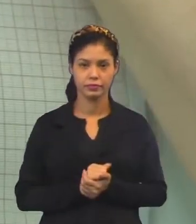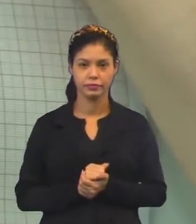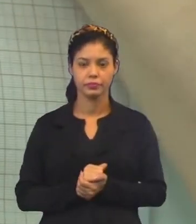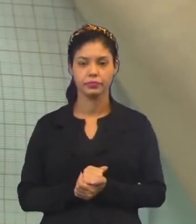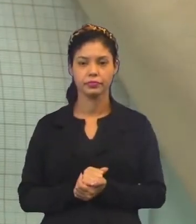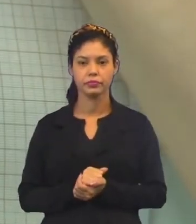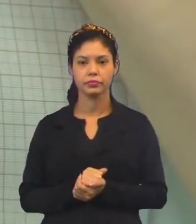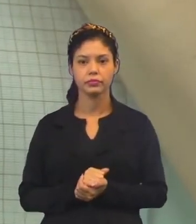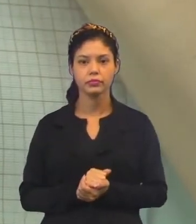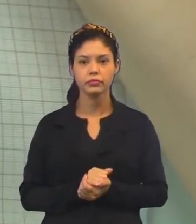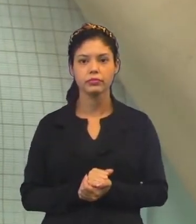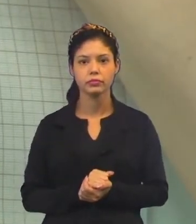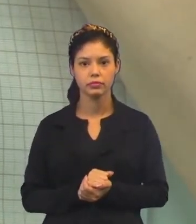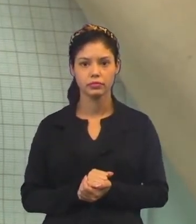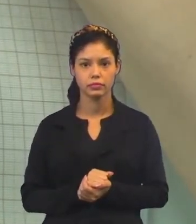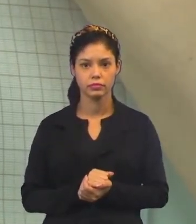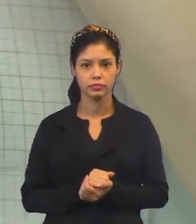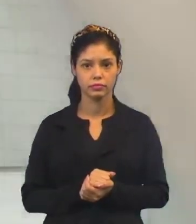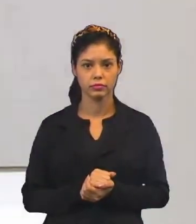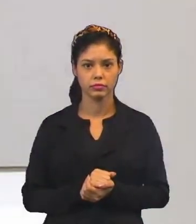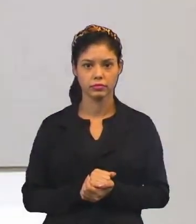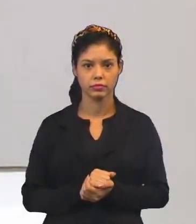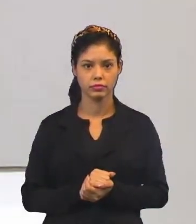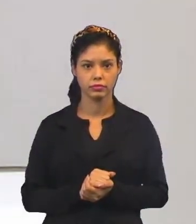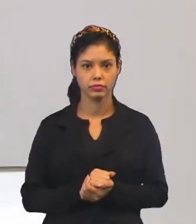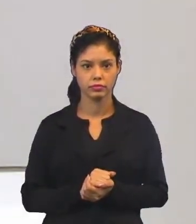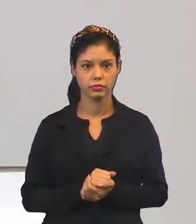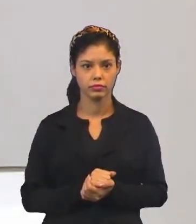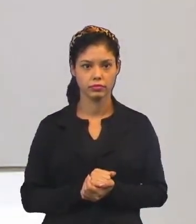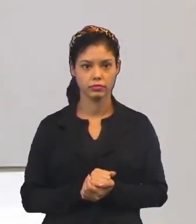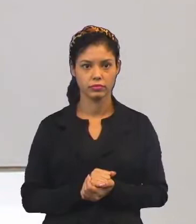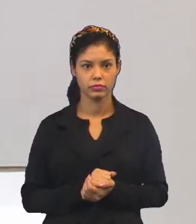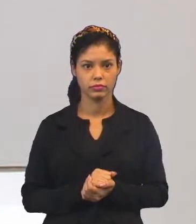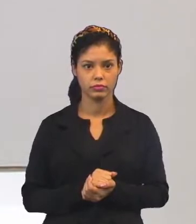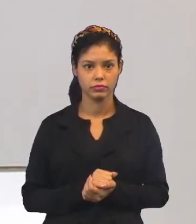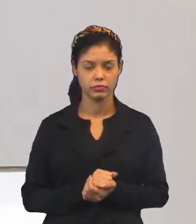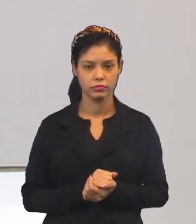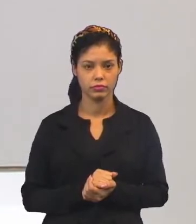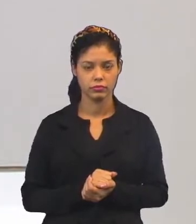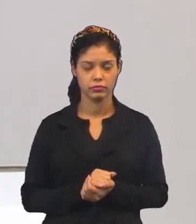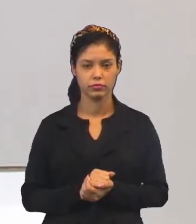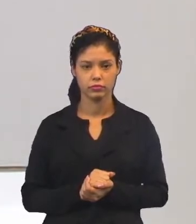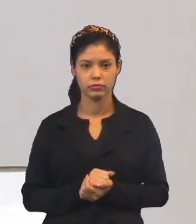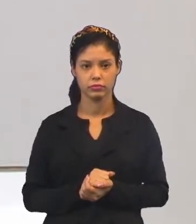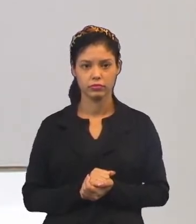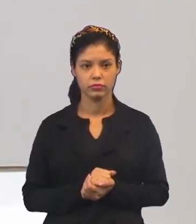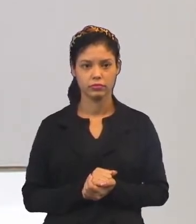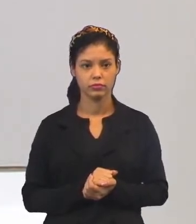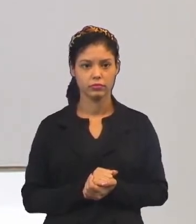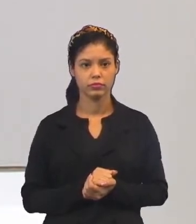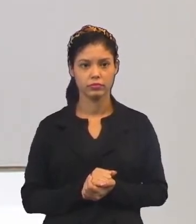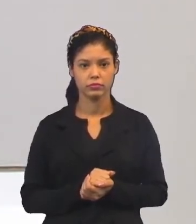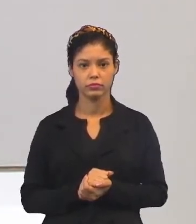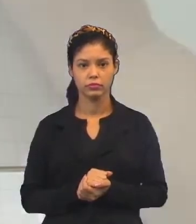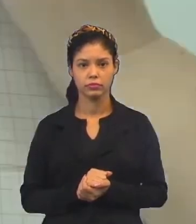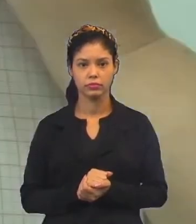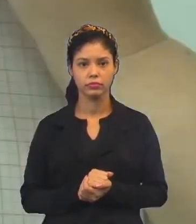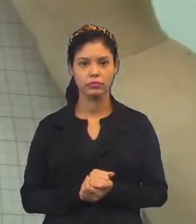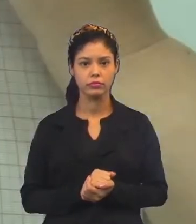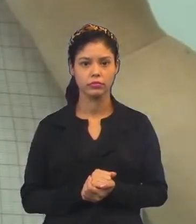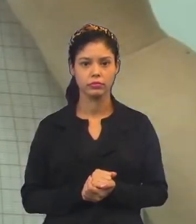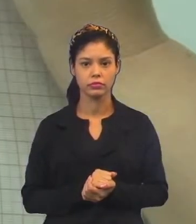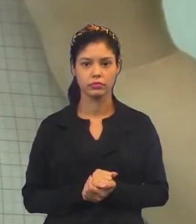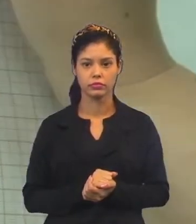cálculo de perímetro dessas figuras? Vamos começar com o perímetro, tá? Nós vamos calcular o perímetro